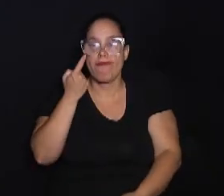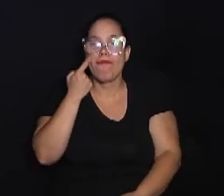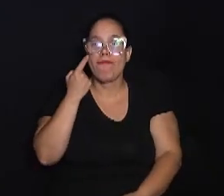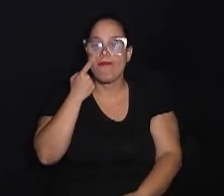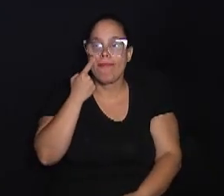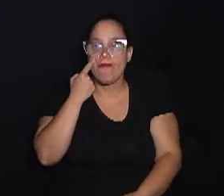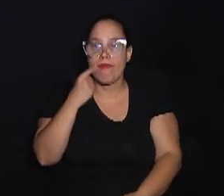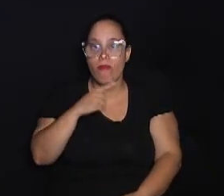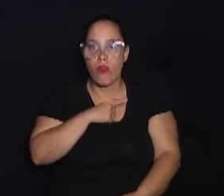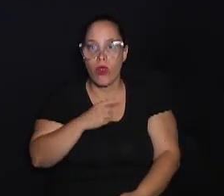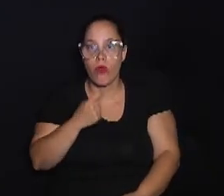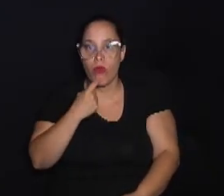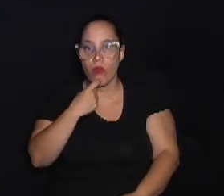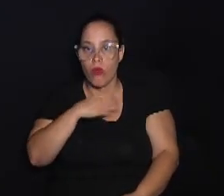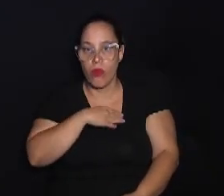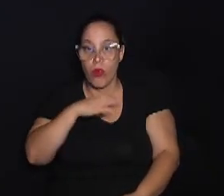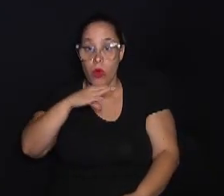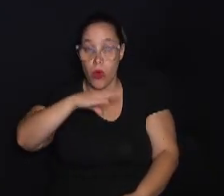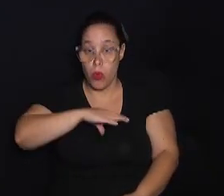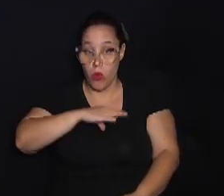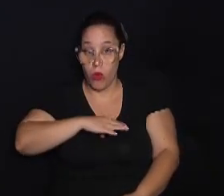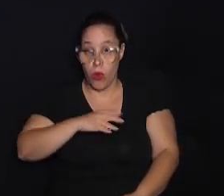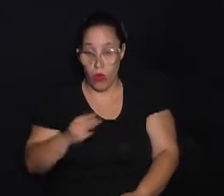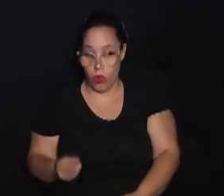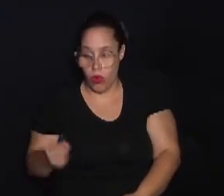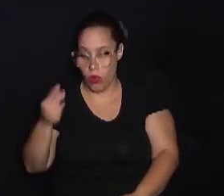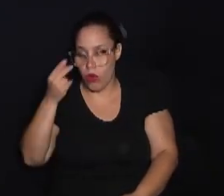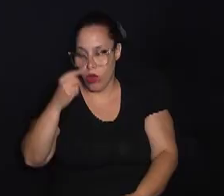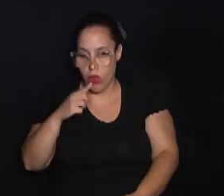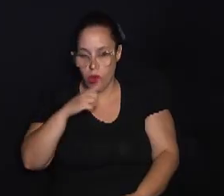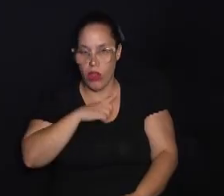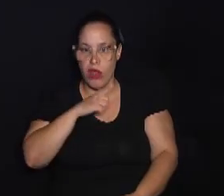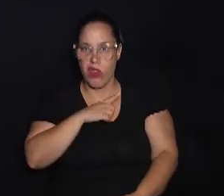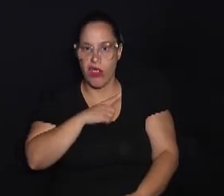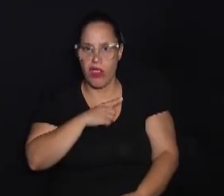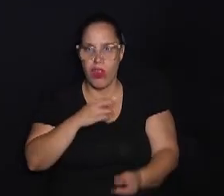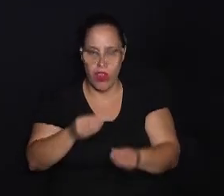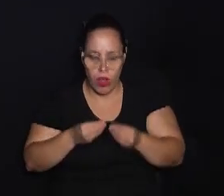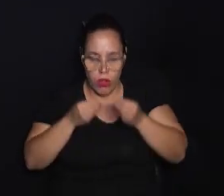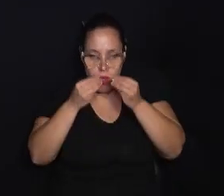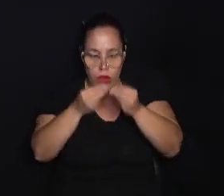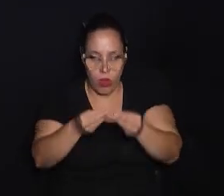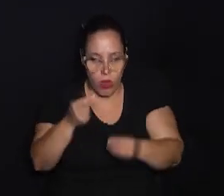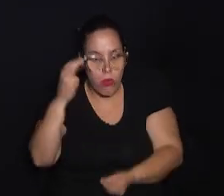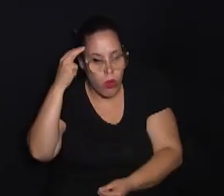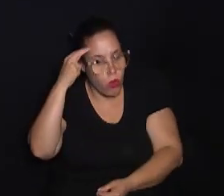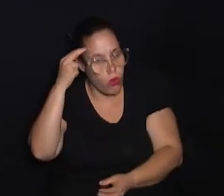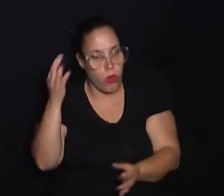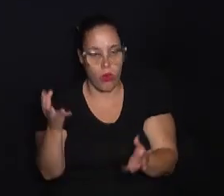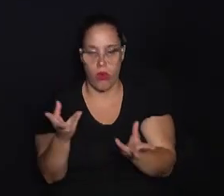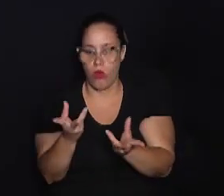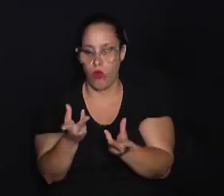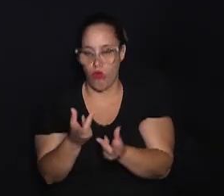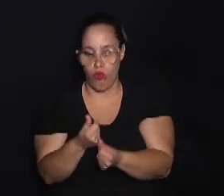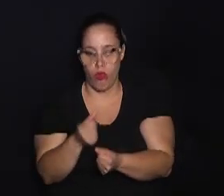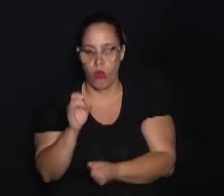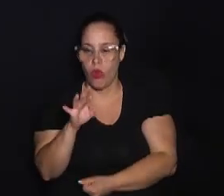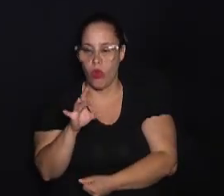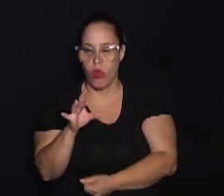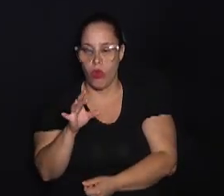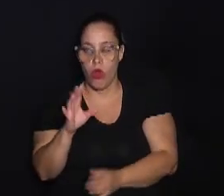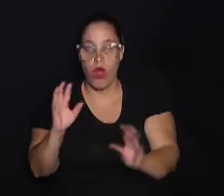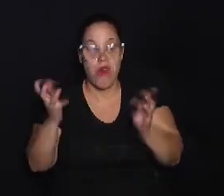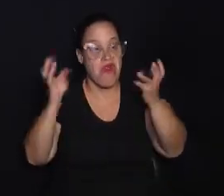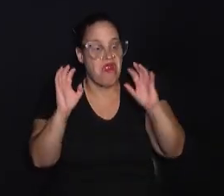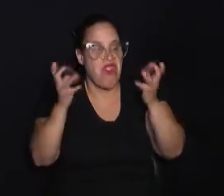tem uma cidade, um município, com o orçamento que nós temos, a gente tem que ofertar uma cultura de qualidade. Não só, a cultura não é só feita de